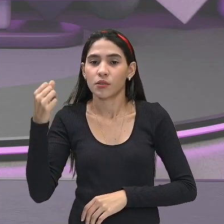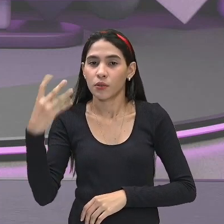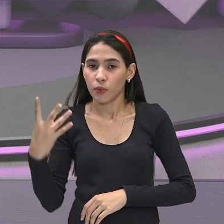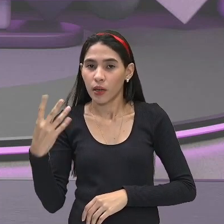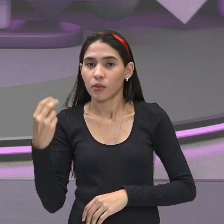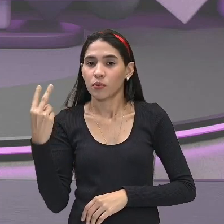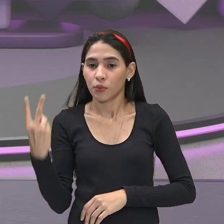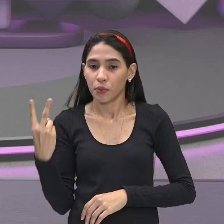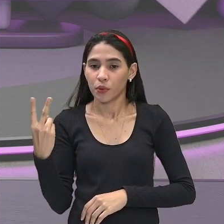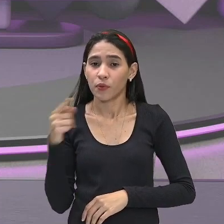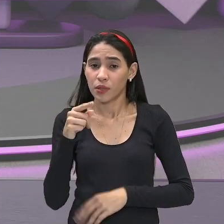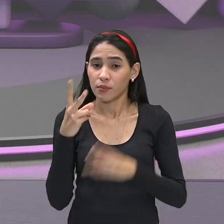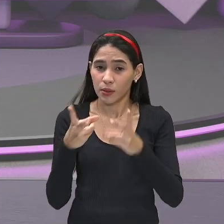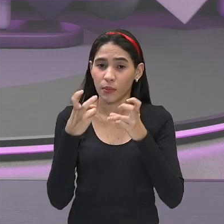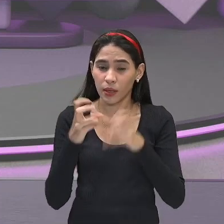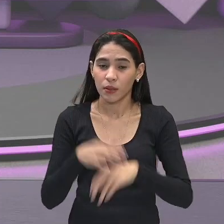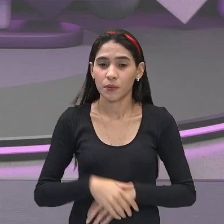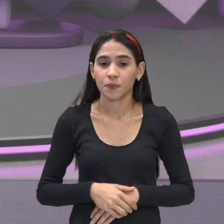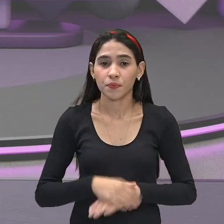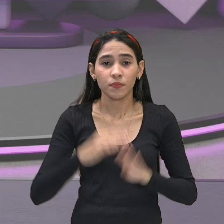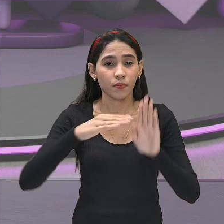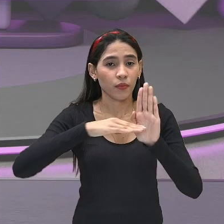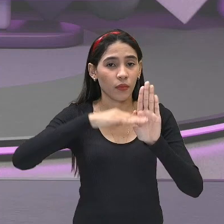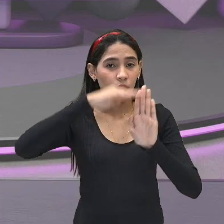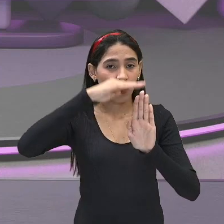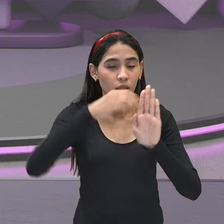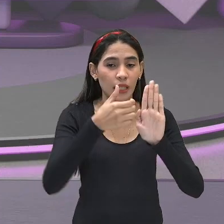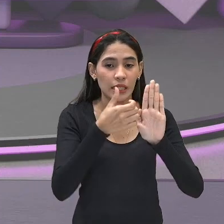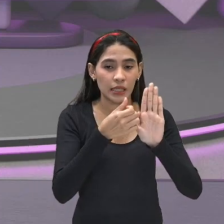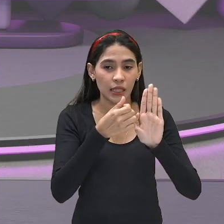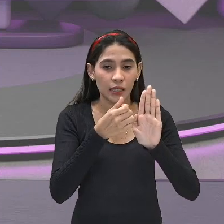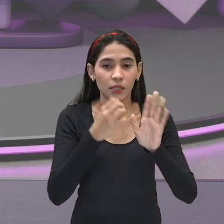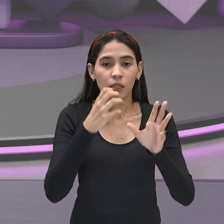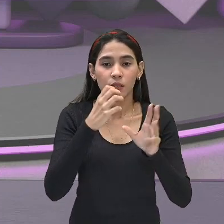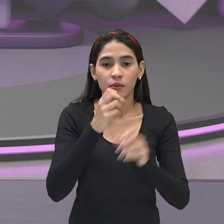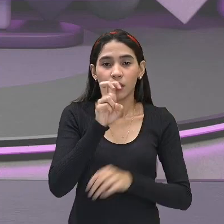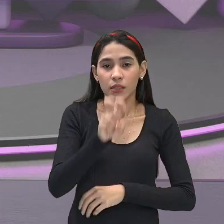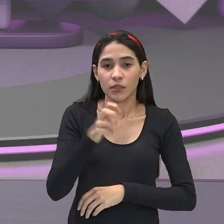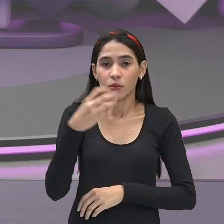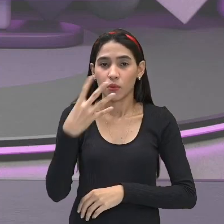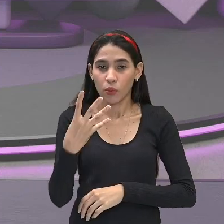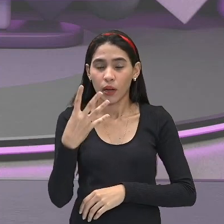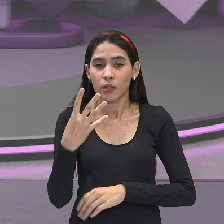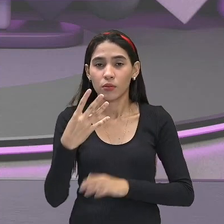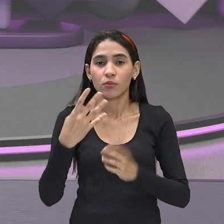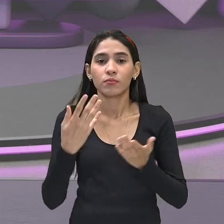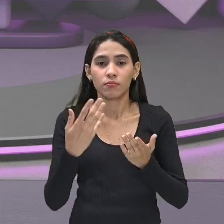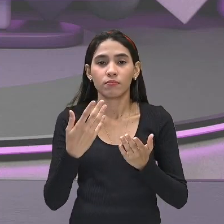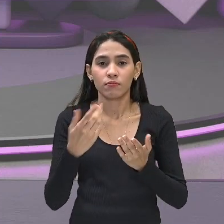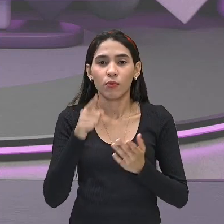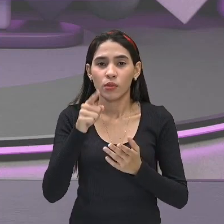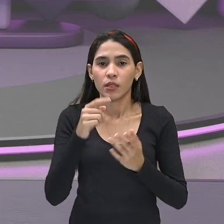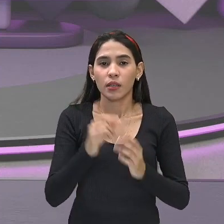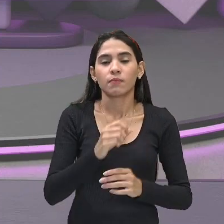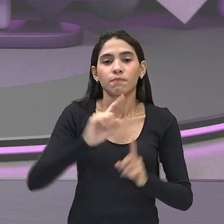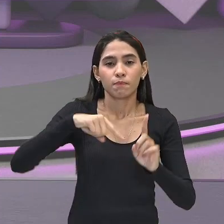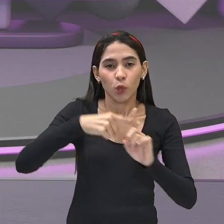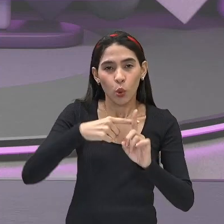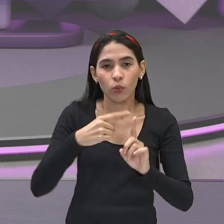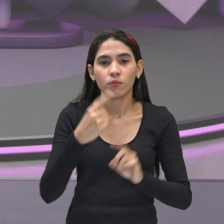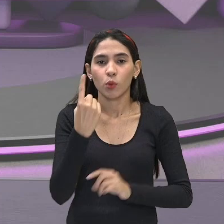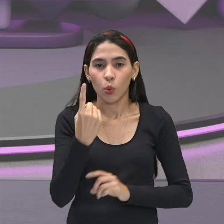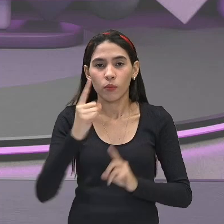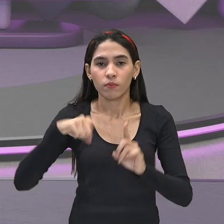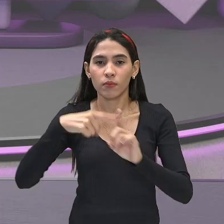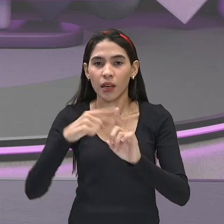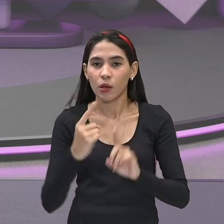2. Observaram? Na parte de cima, 6, 5, 4 e vai decrescendo de 1 em 1, né? Se eu